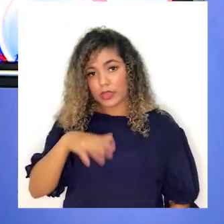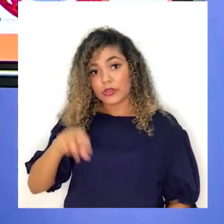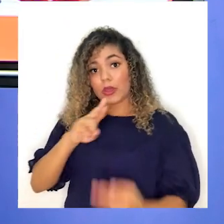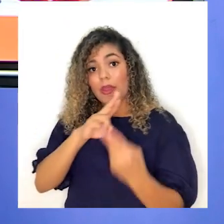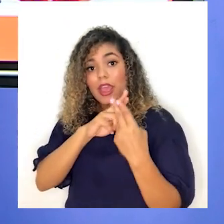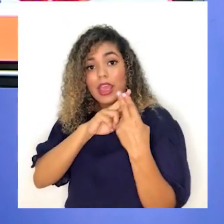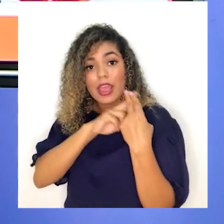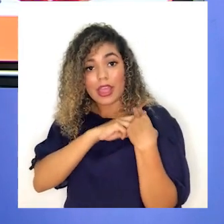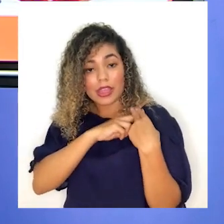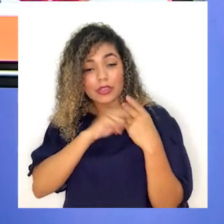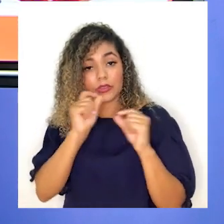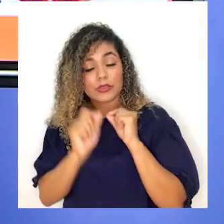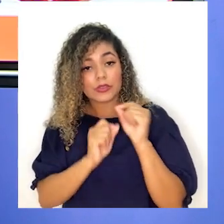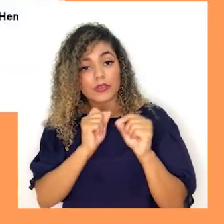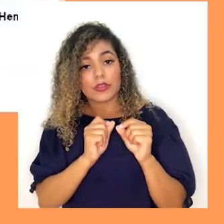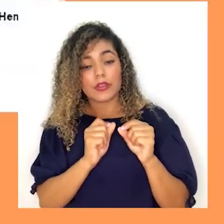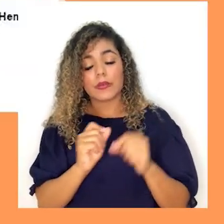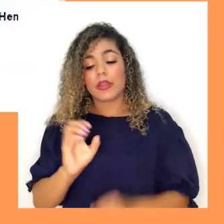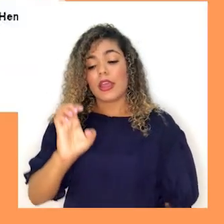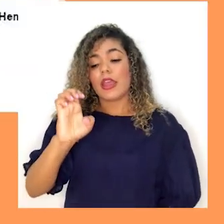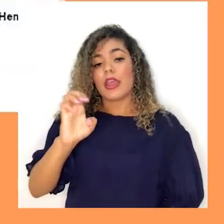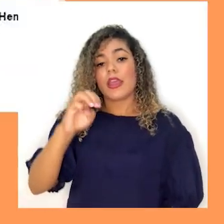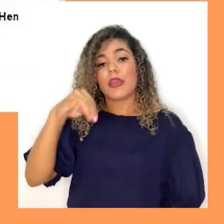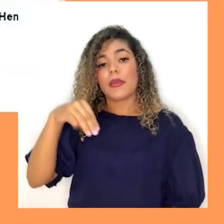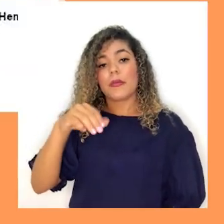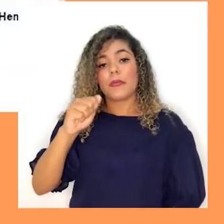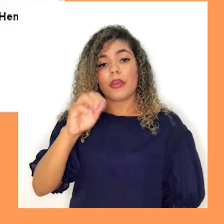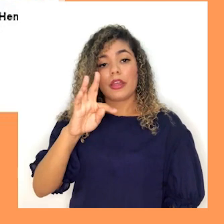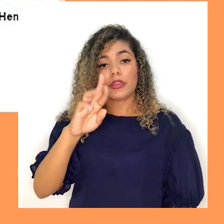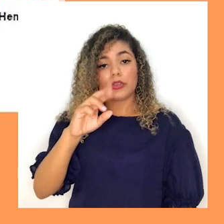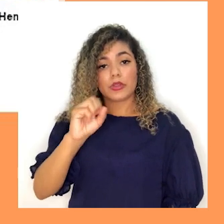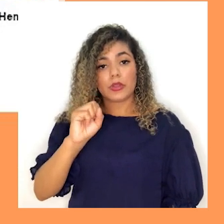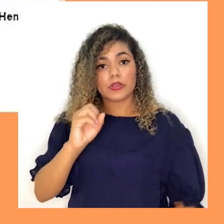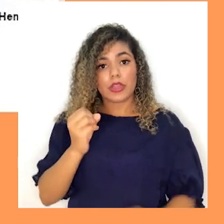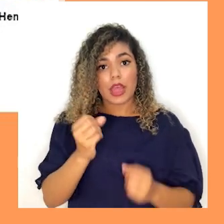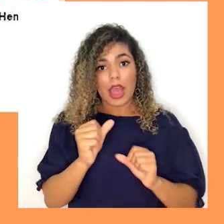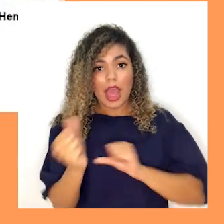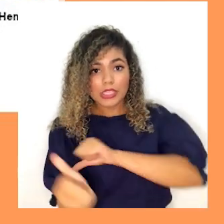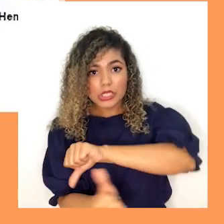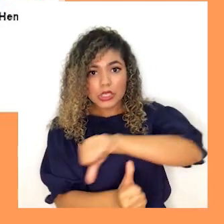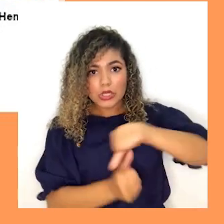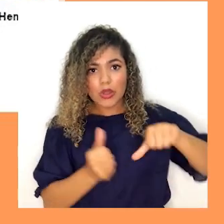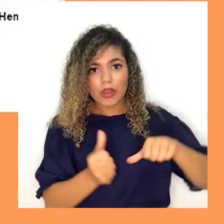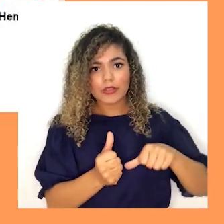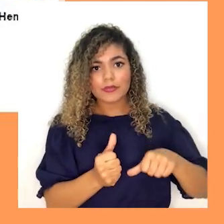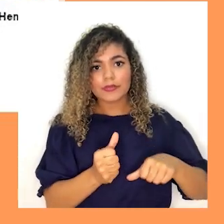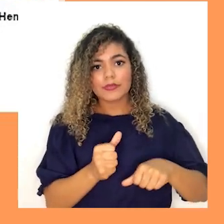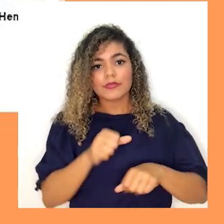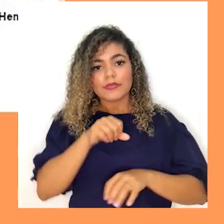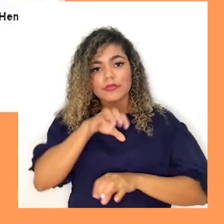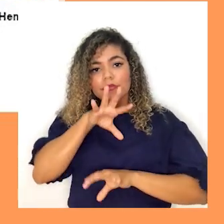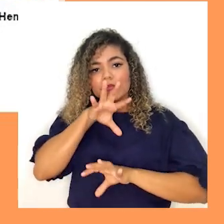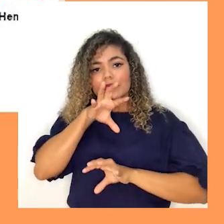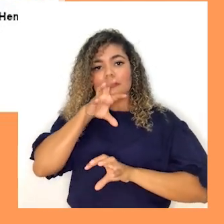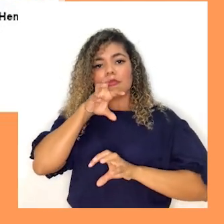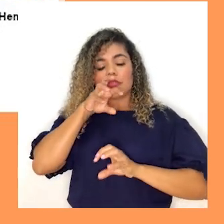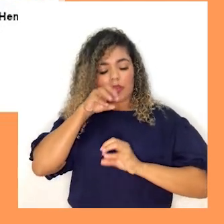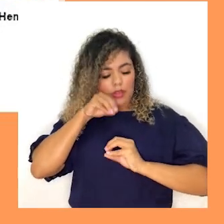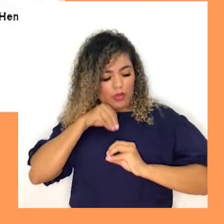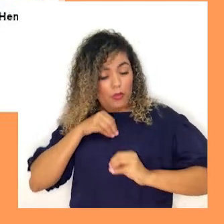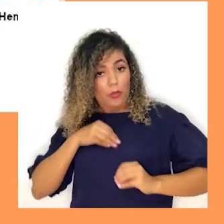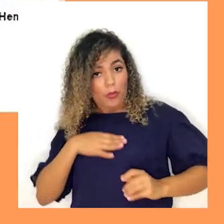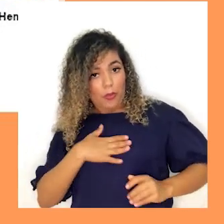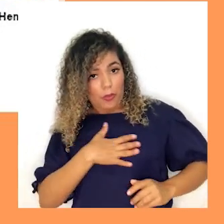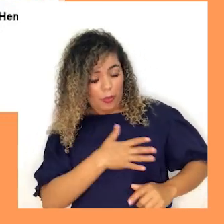pela hematose, a troca dos gases respiratórios. Nesses alvéolos, nós